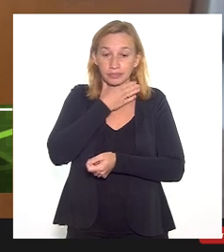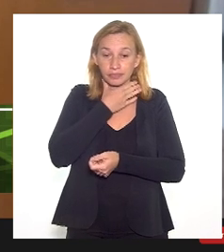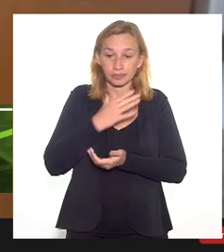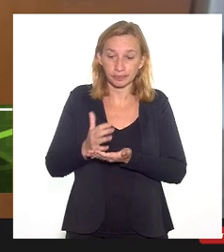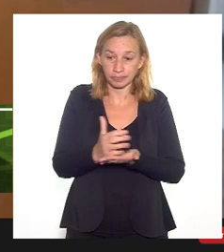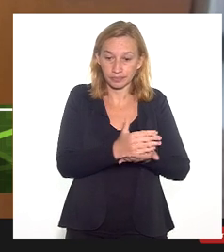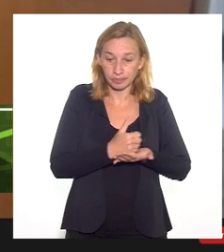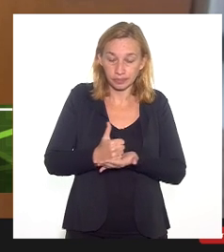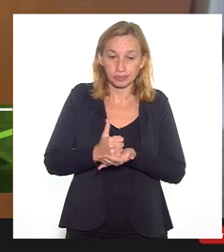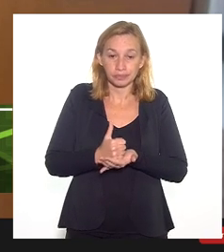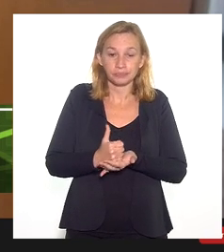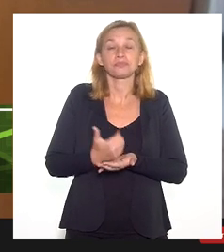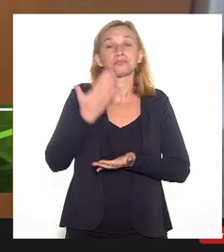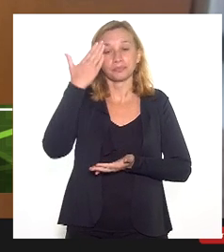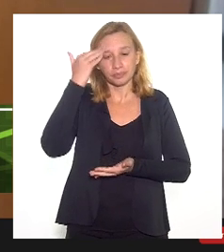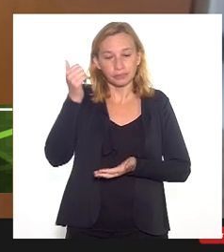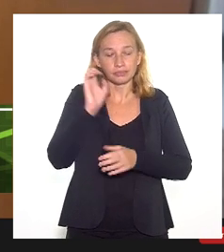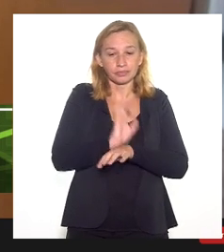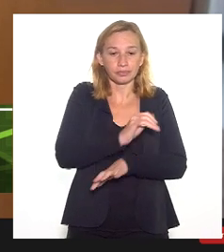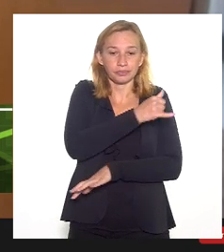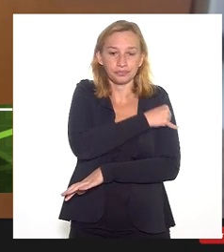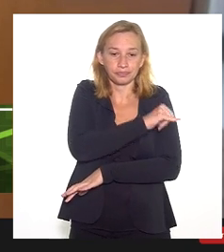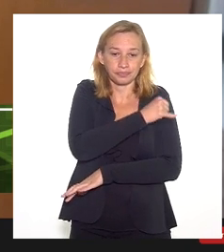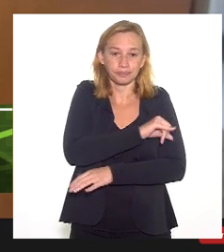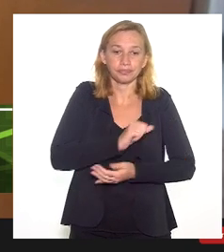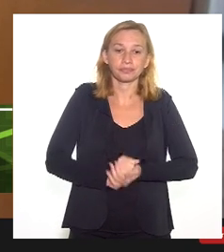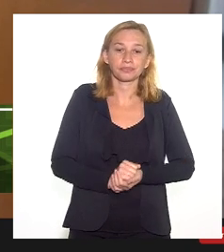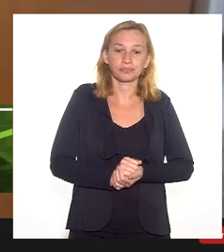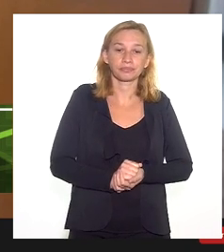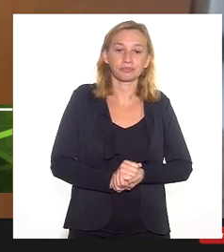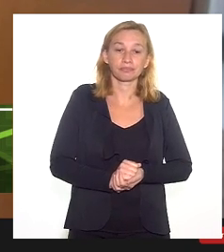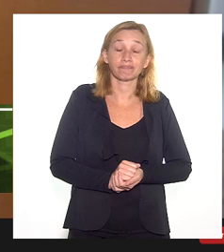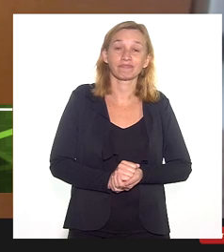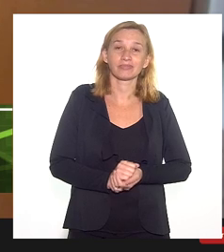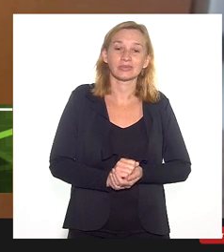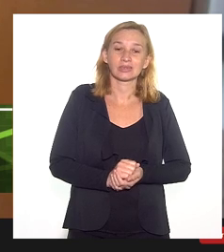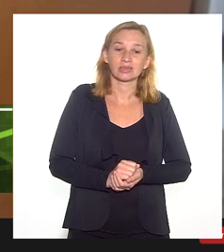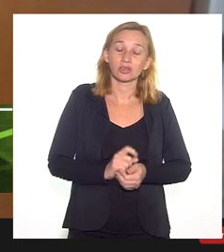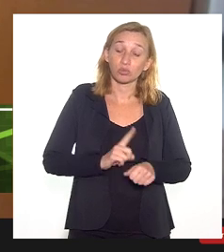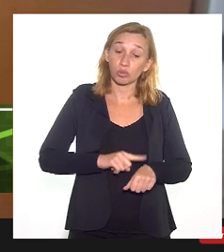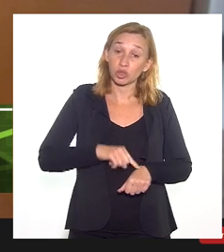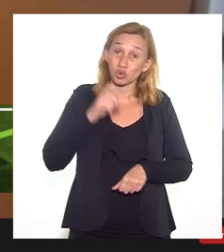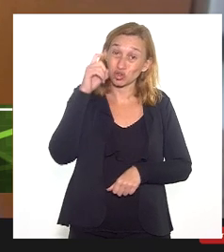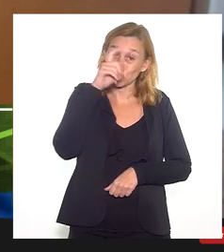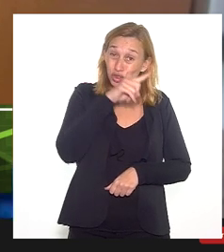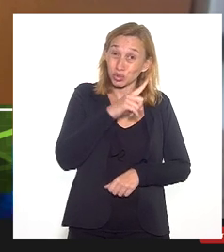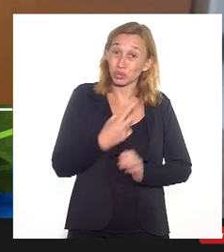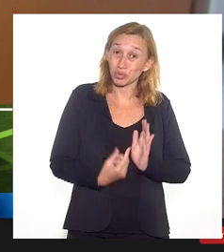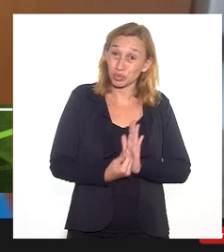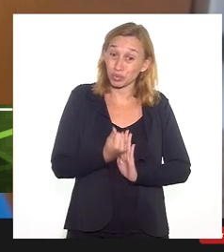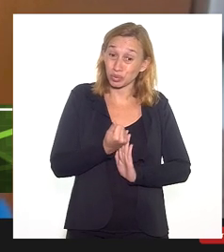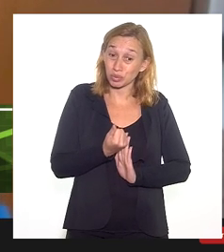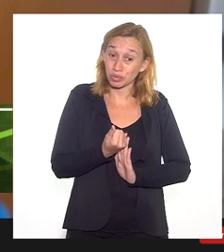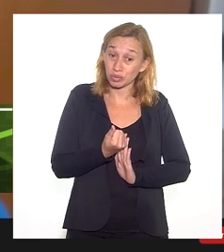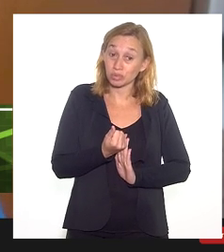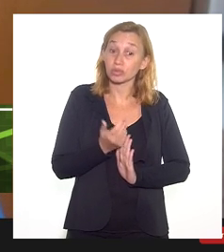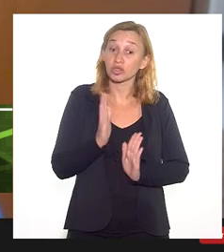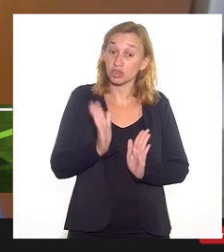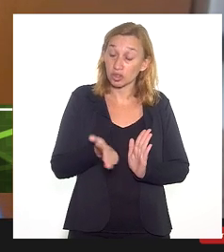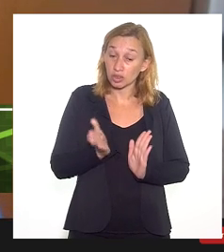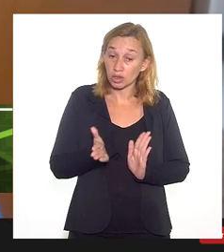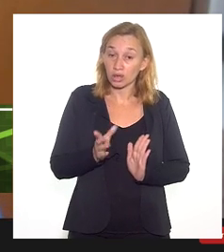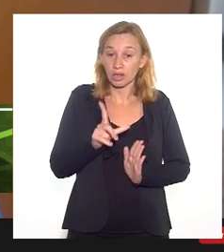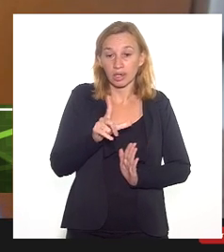Nós sabemos que o Estado do Rio de Janeiro passa por um delicado momento financeiro. Mas, de acordo com a LDO,